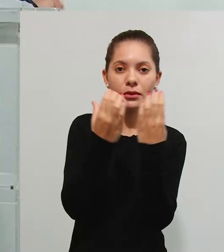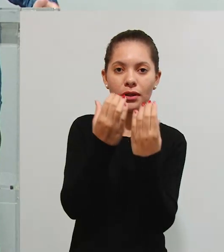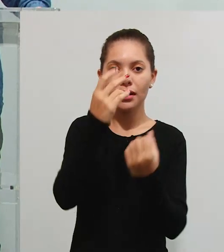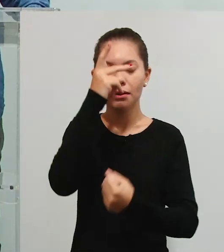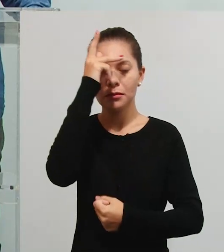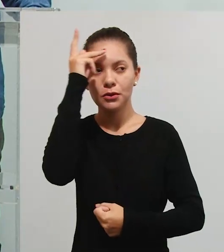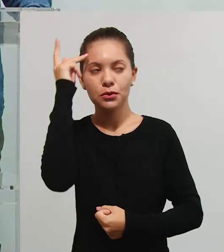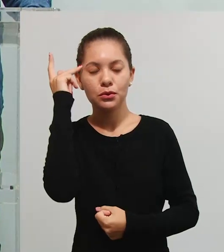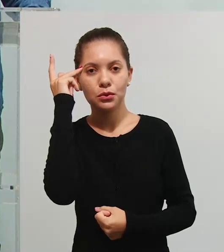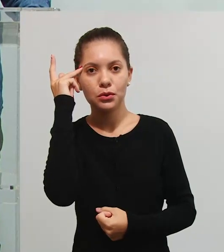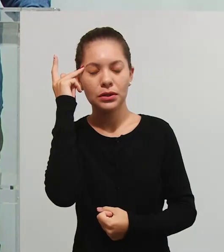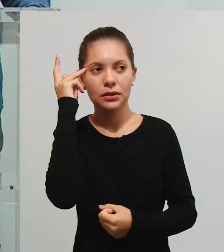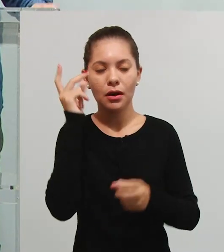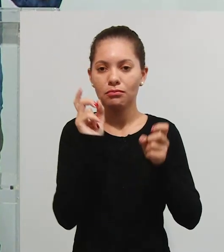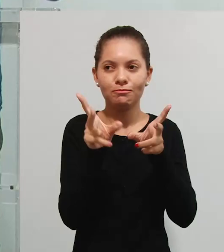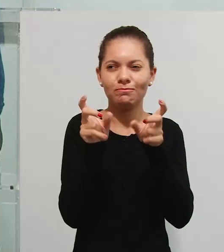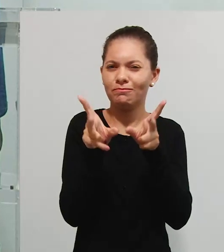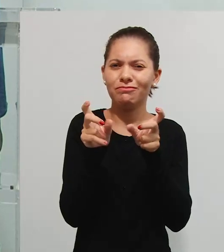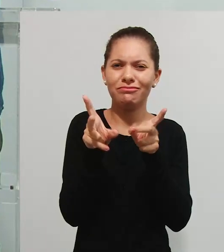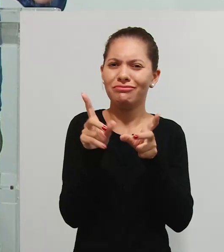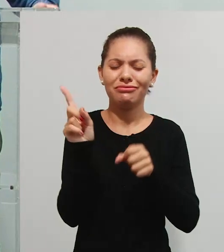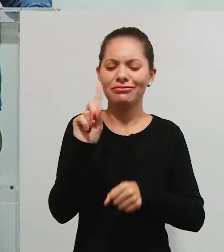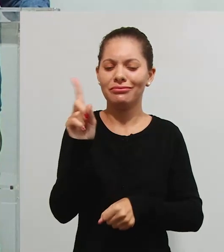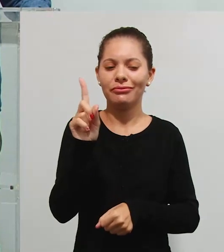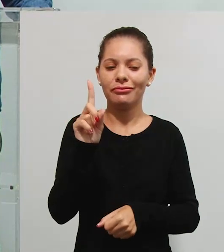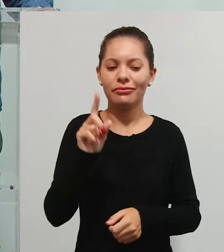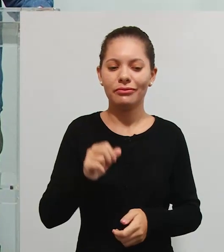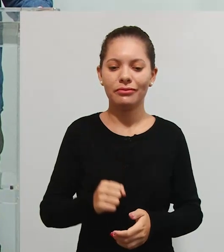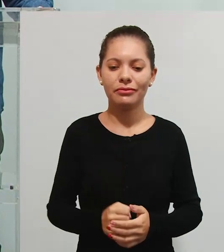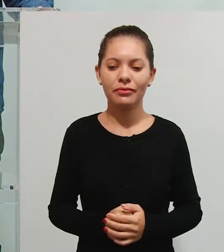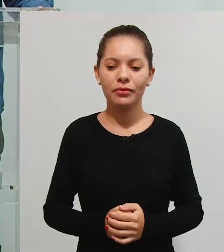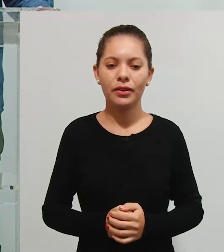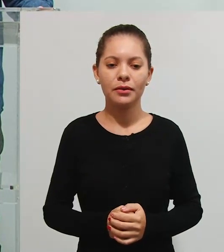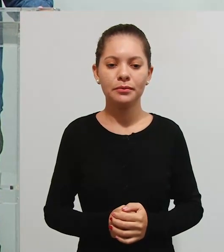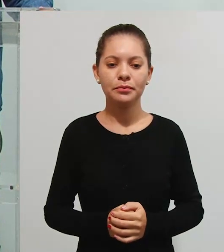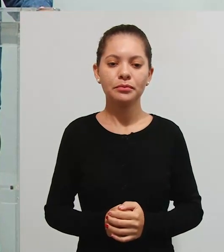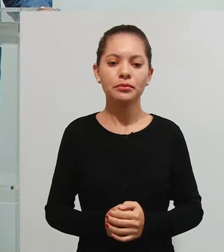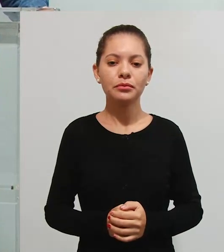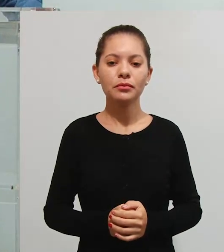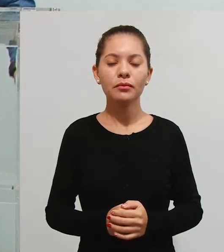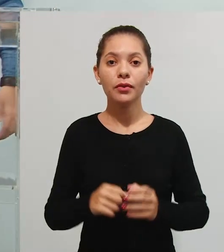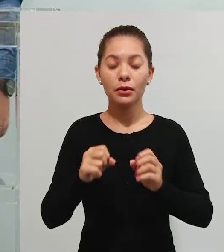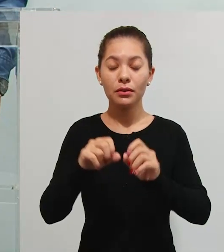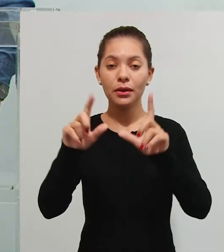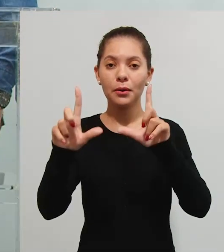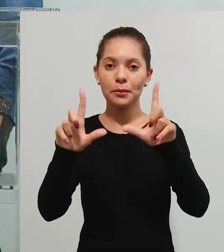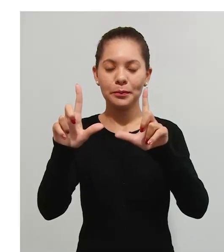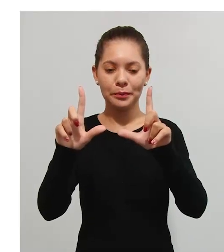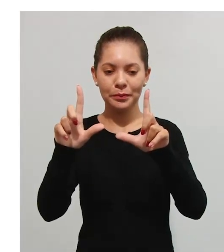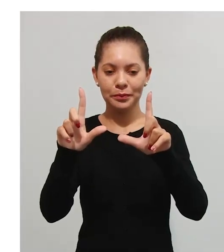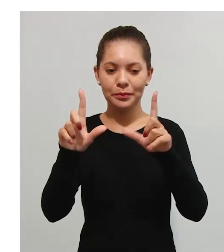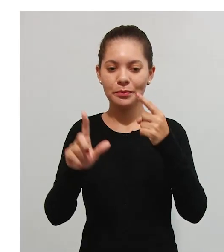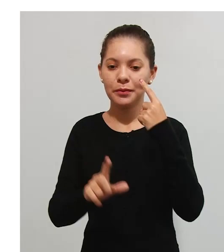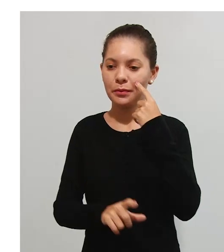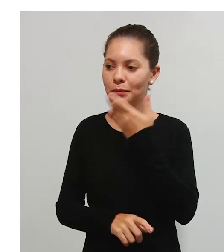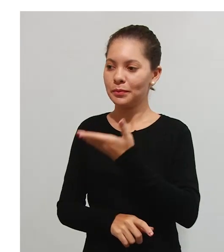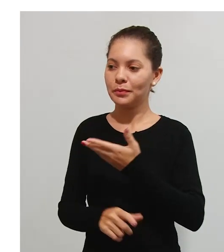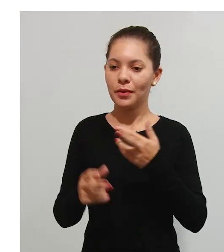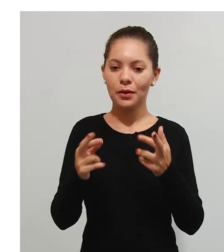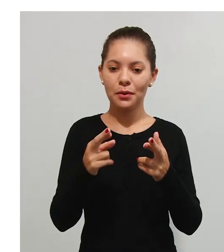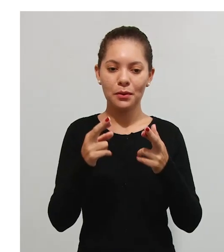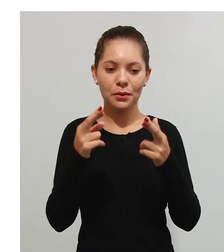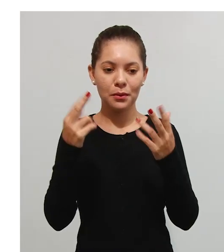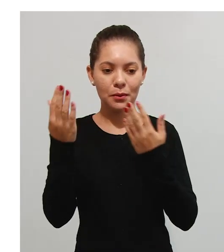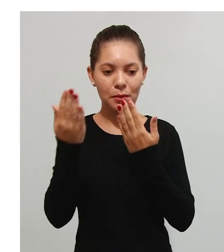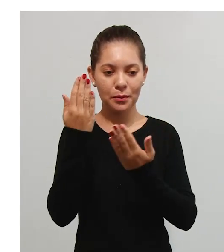benefício da comunidade. Ele não é voltado para comercialização nem retenção de lucros, ok? Voltando aqui no nosso comparativo,